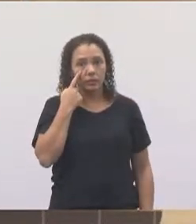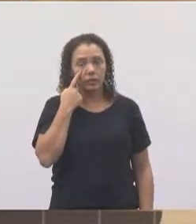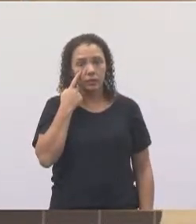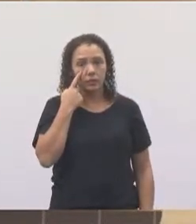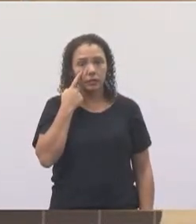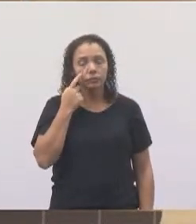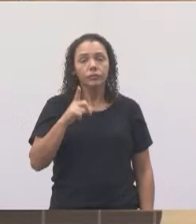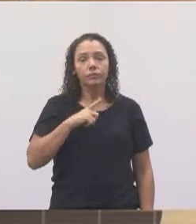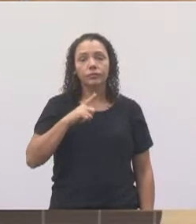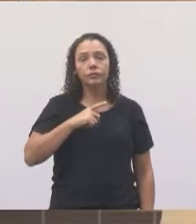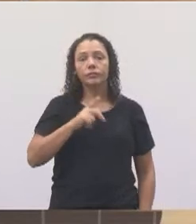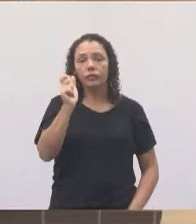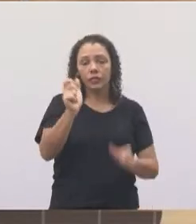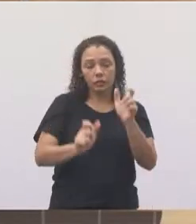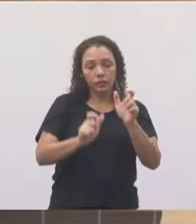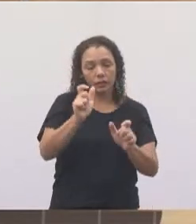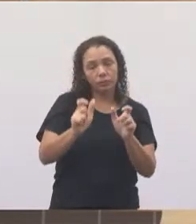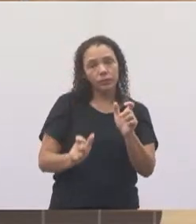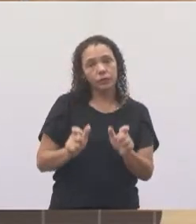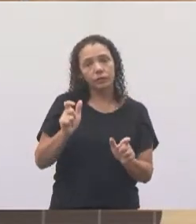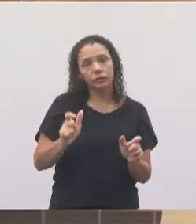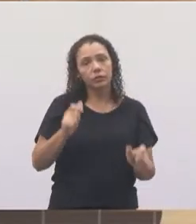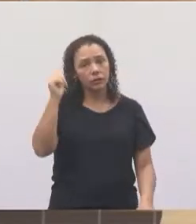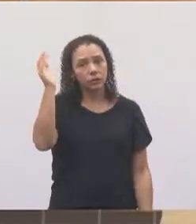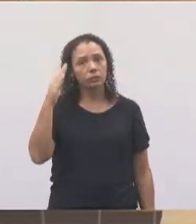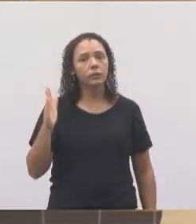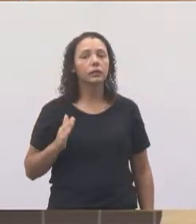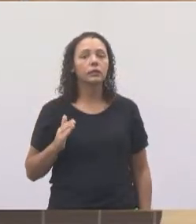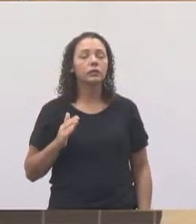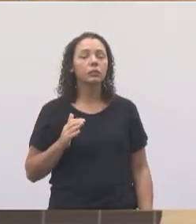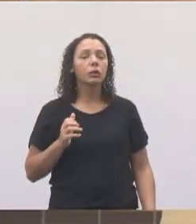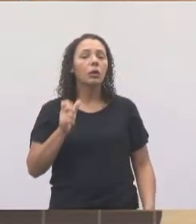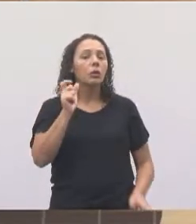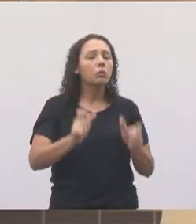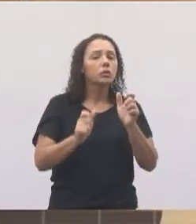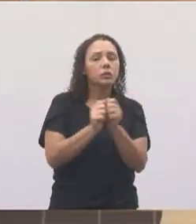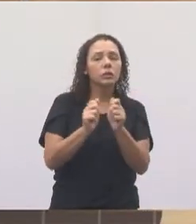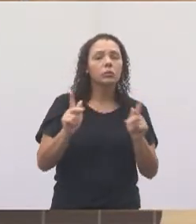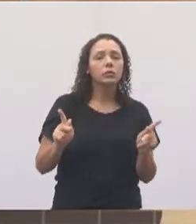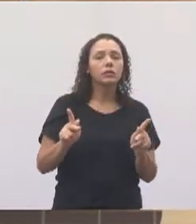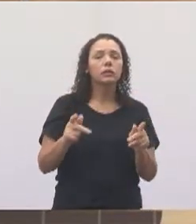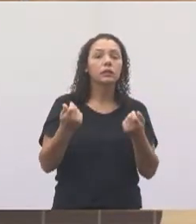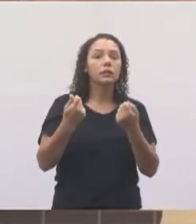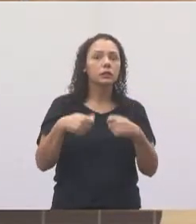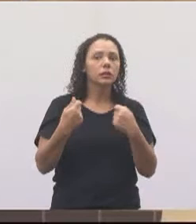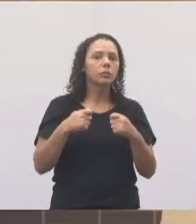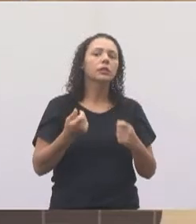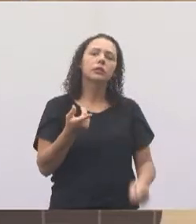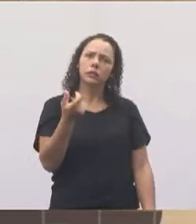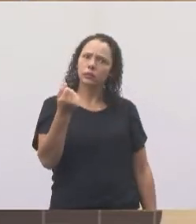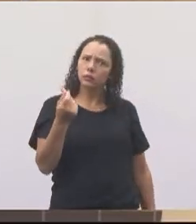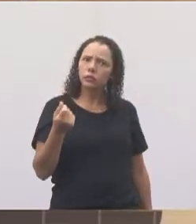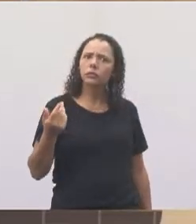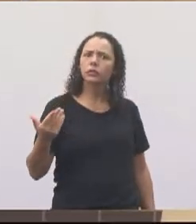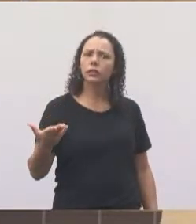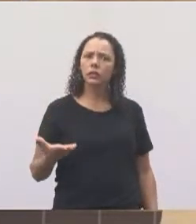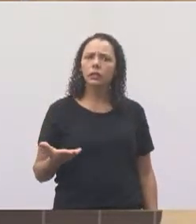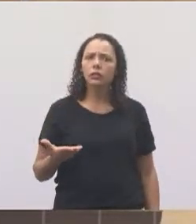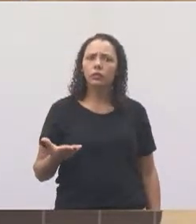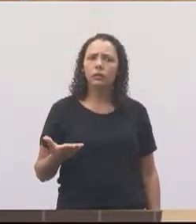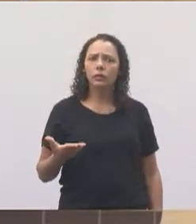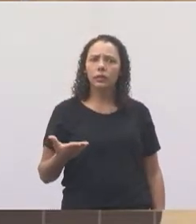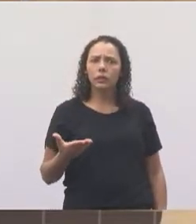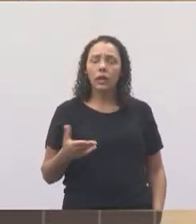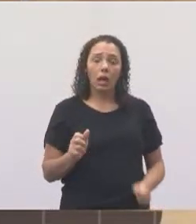e há pessoas nesse país, aposentados, aposentadas, que precisam desse recurso, gente. Há